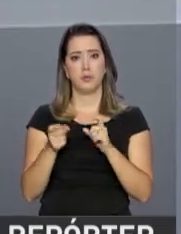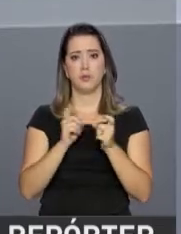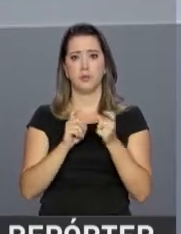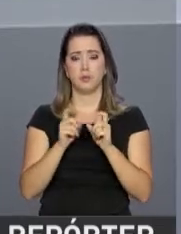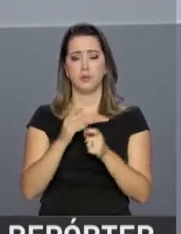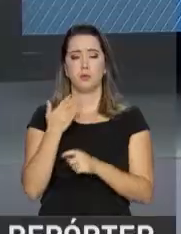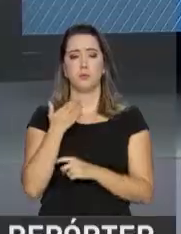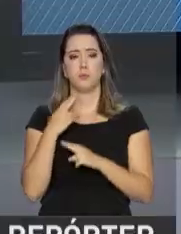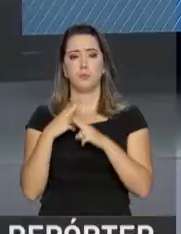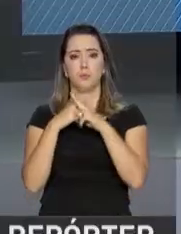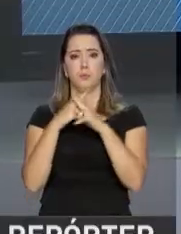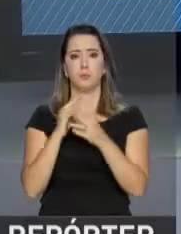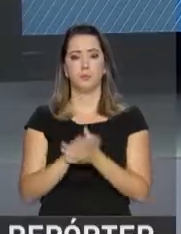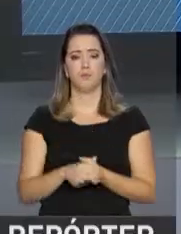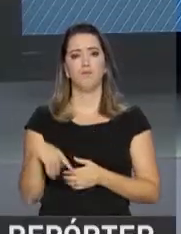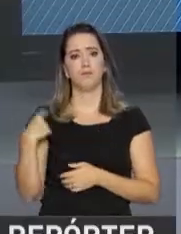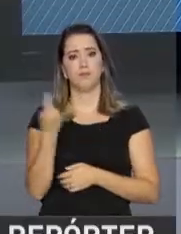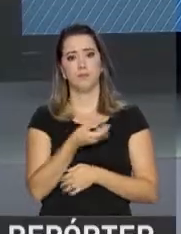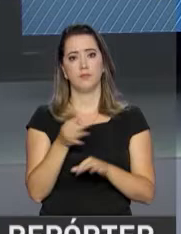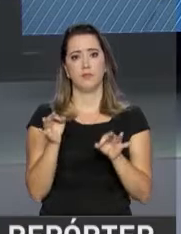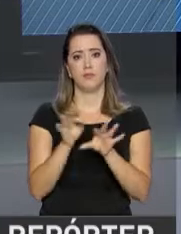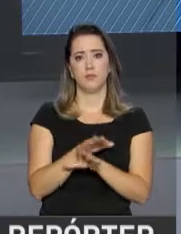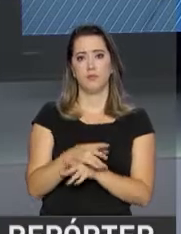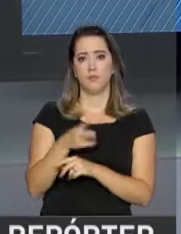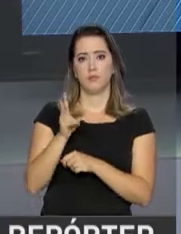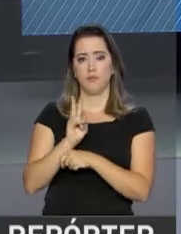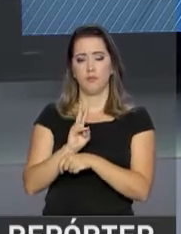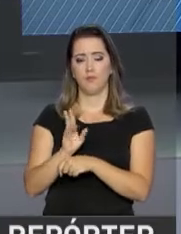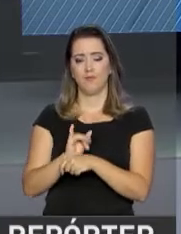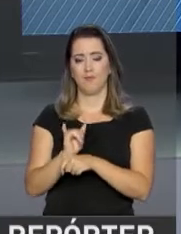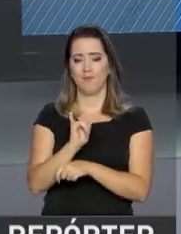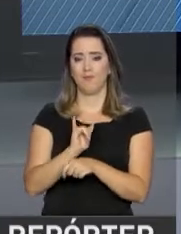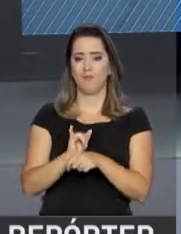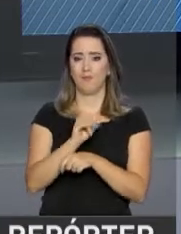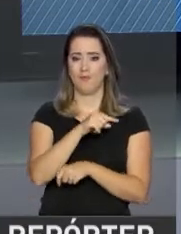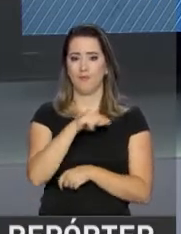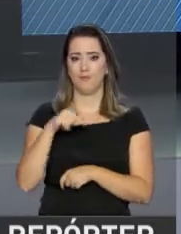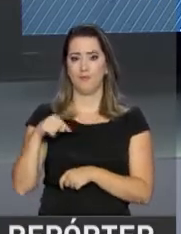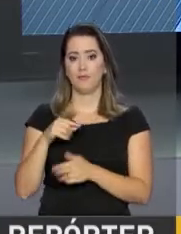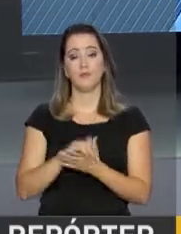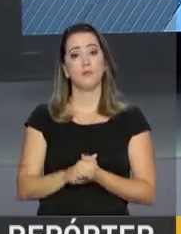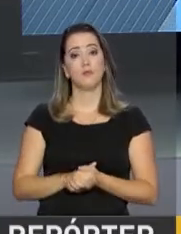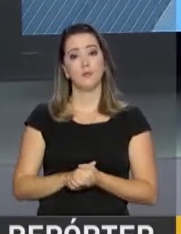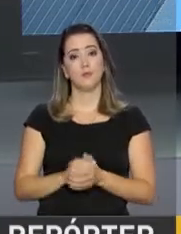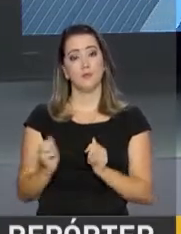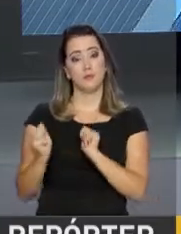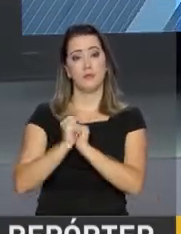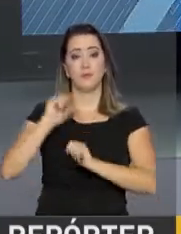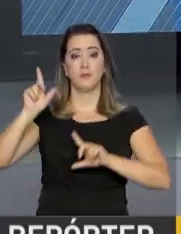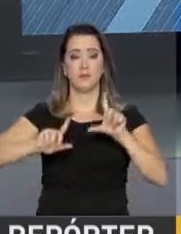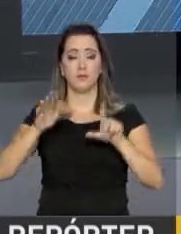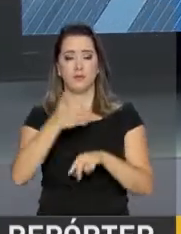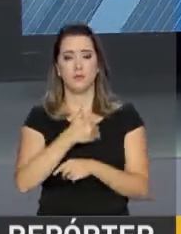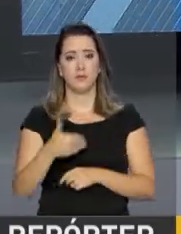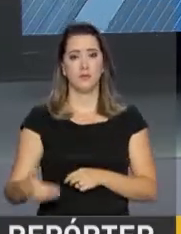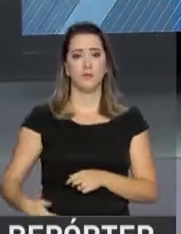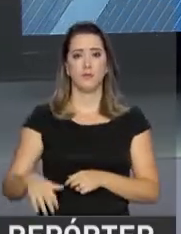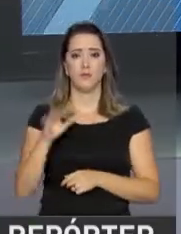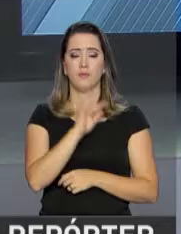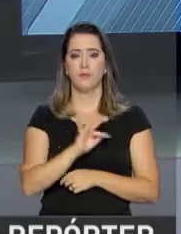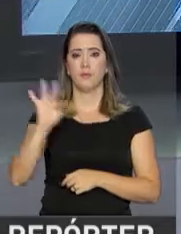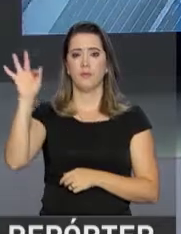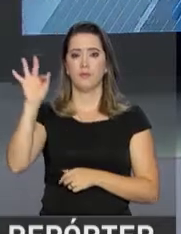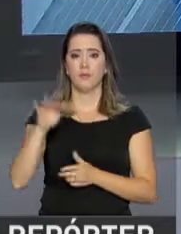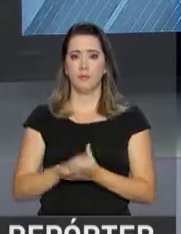banco e nós ficamos por aqui você pode rever as reportagens no youtube continue com a gente aqui na nbr a tv